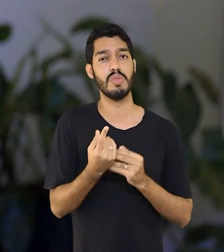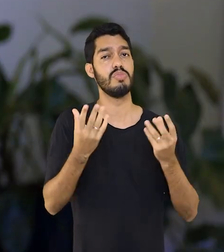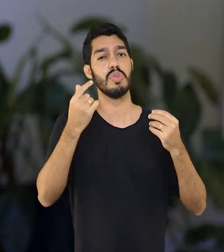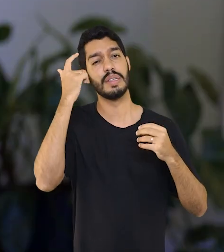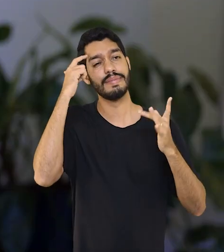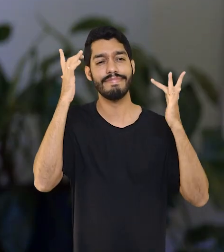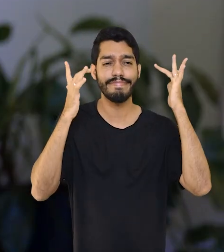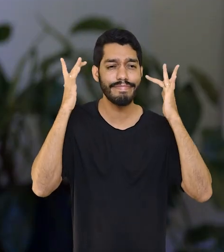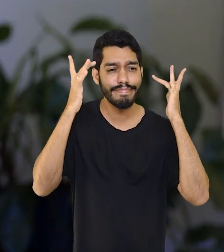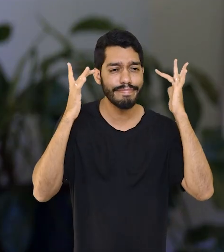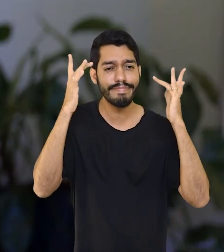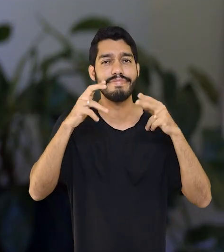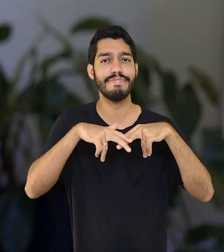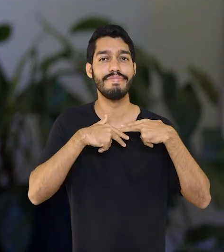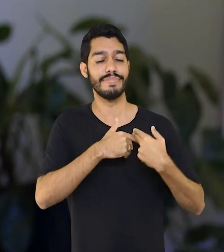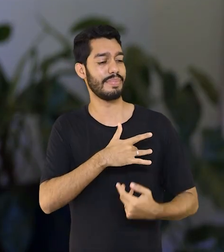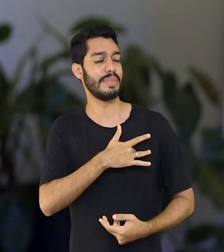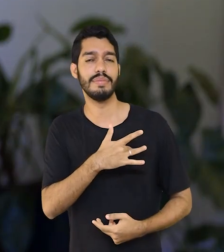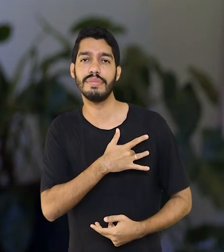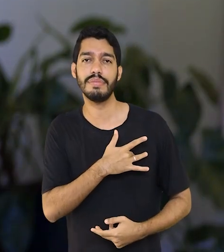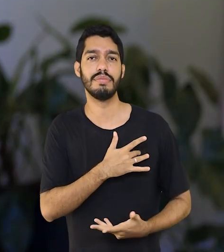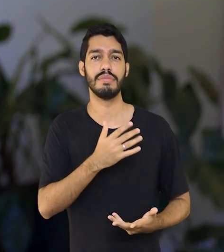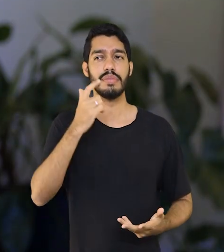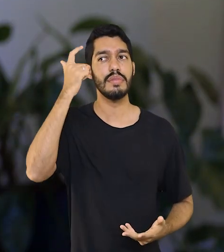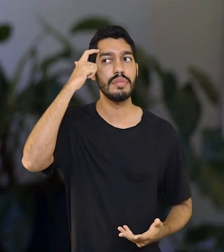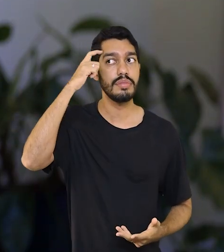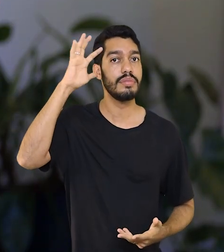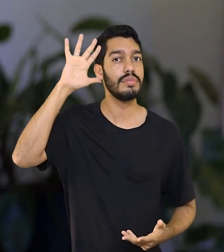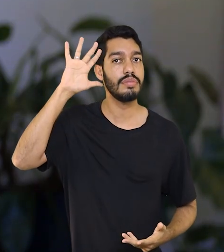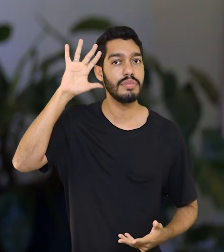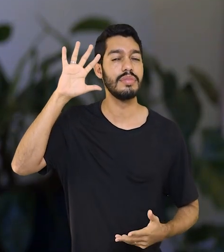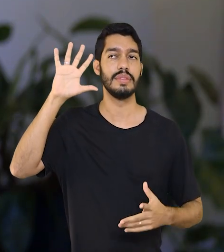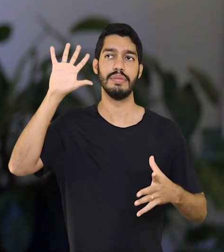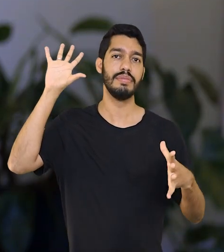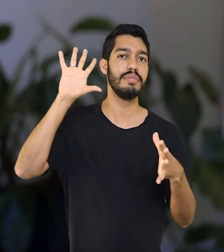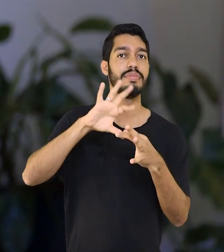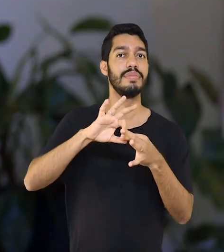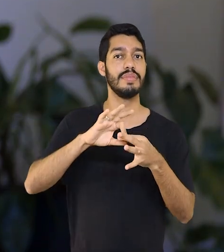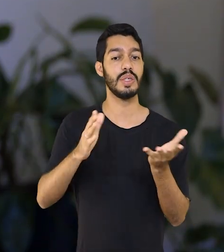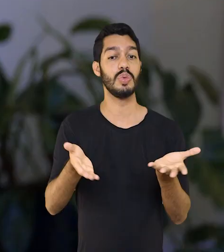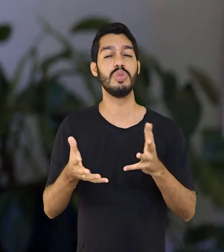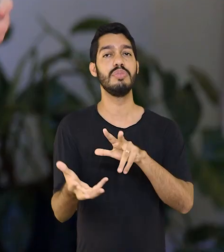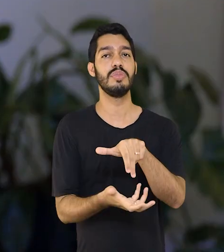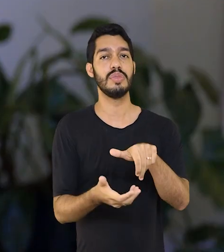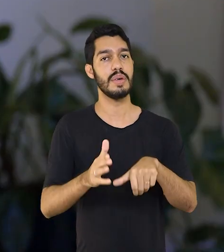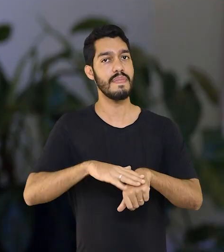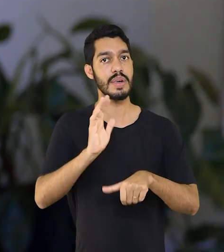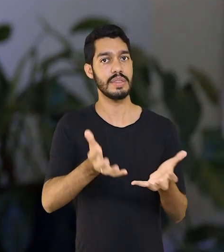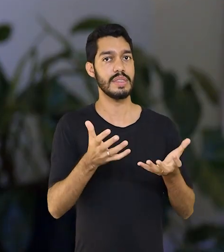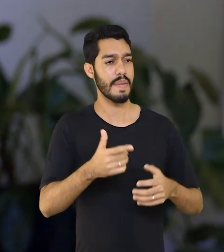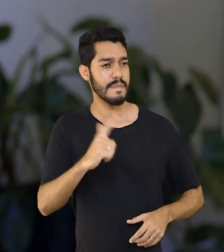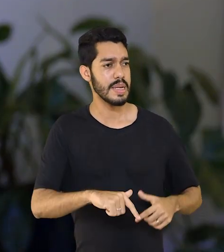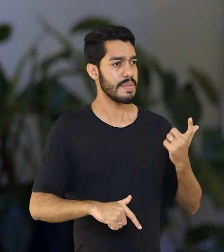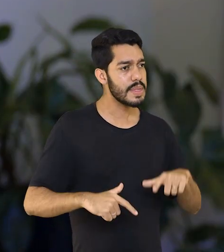Somos todos neuróticos porque nossas mentes, corações e espíritos são formados num mundo que prioriza o